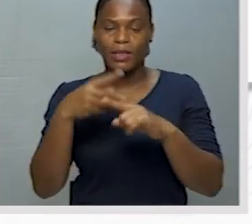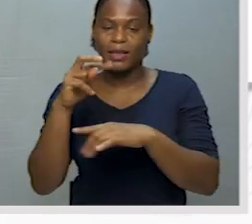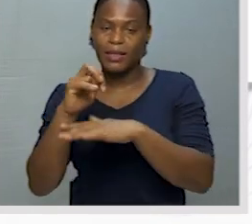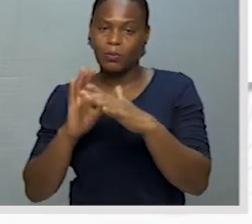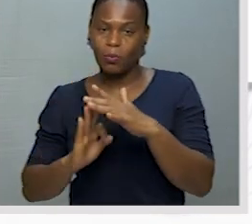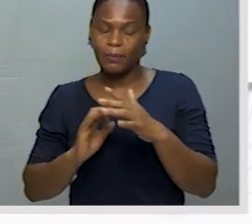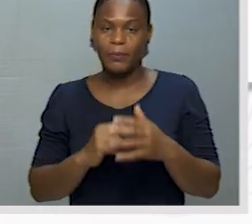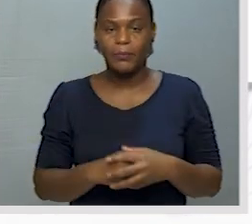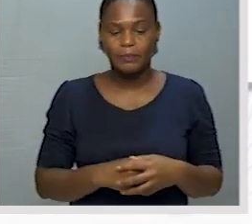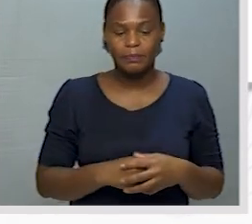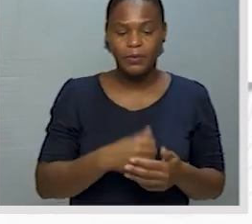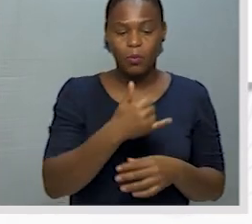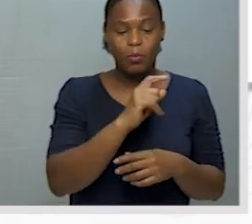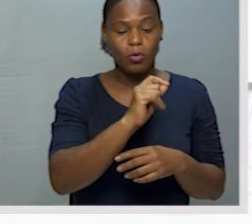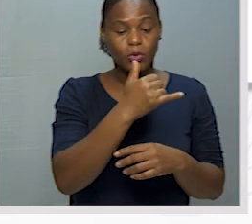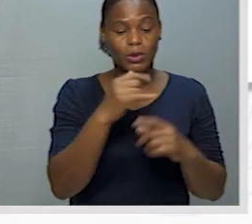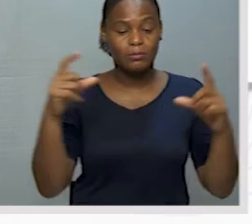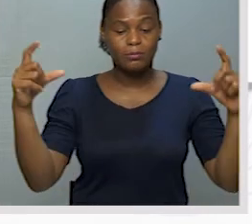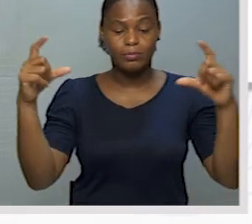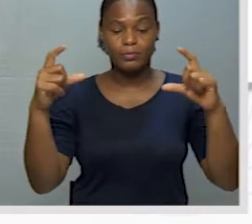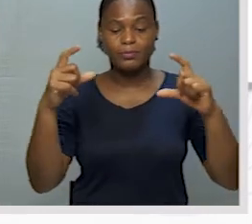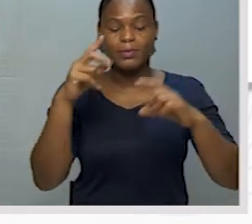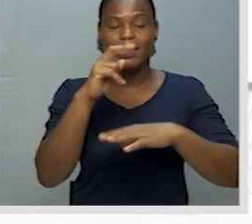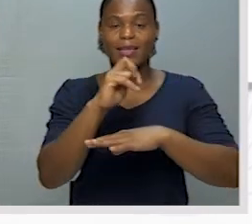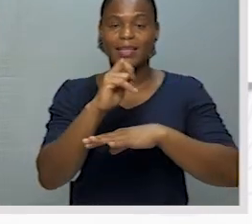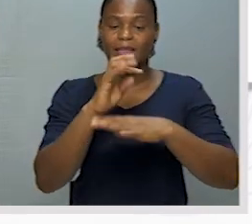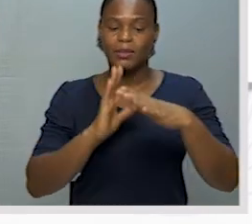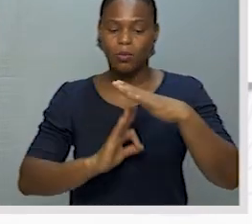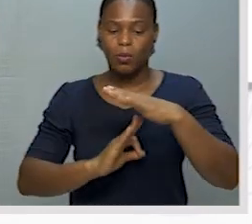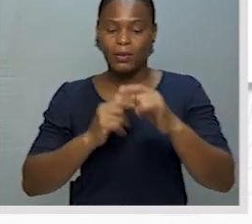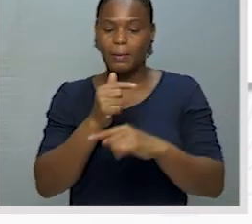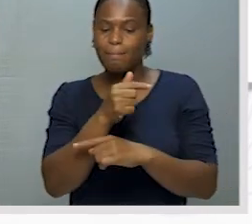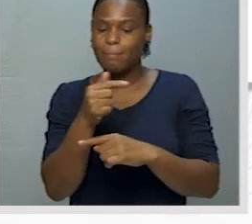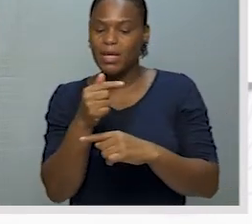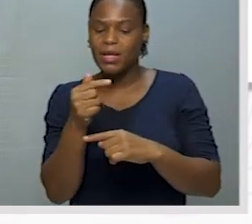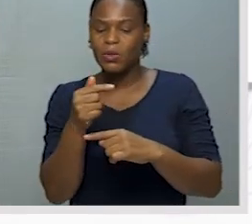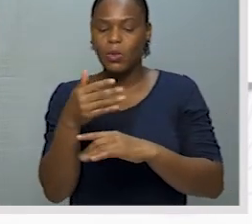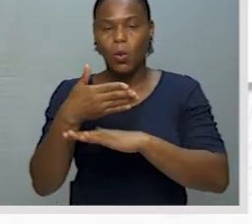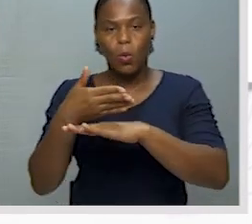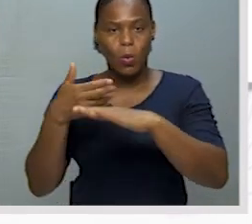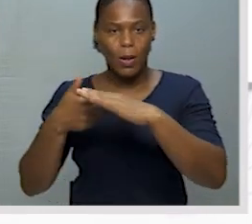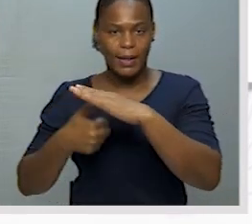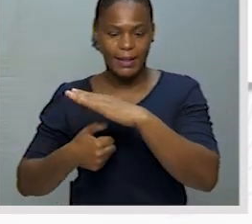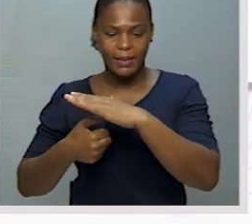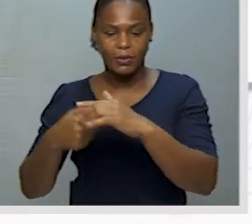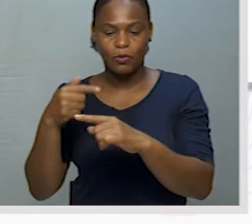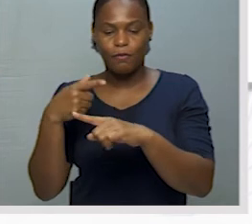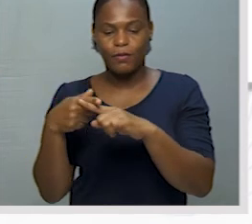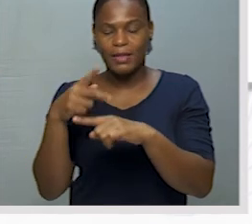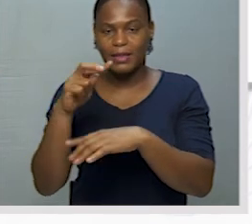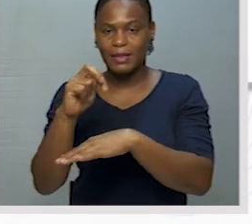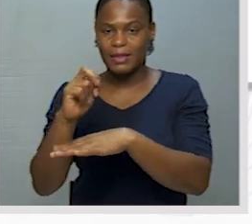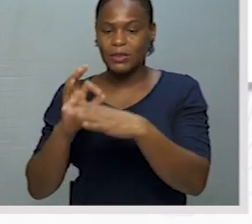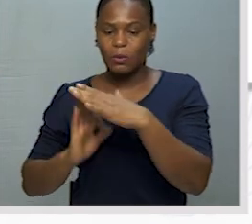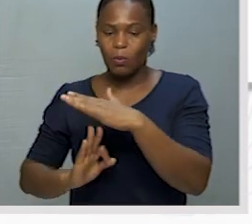3/4. 1.2, abrir parênteses, 3/4 menos 1/5